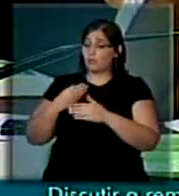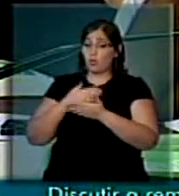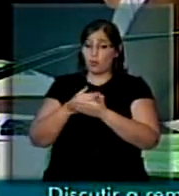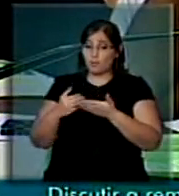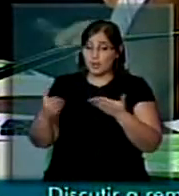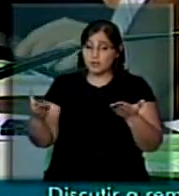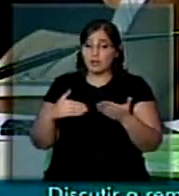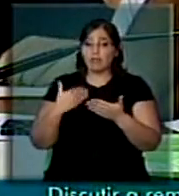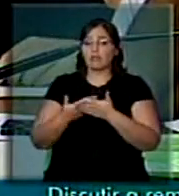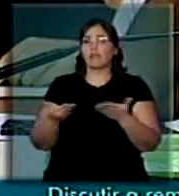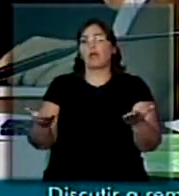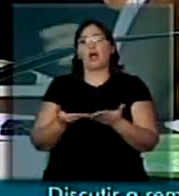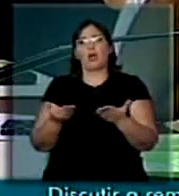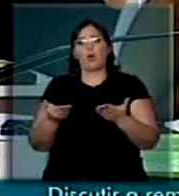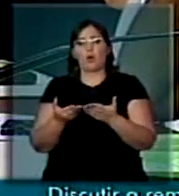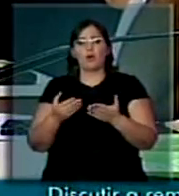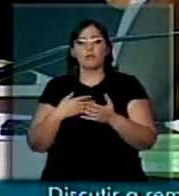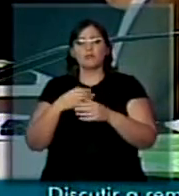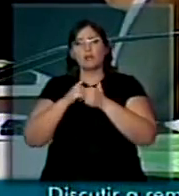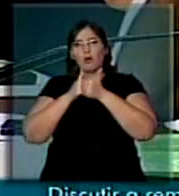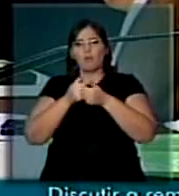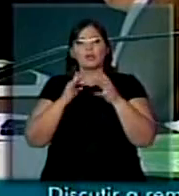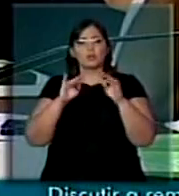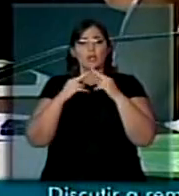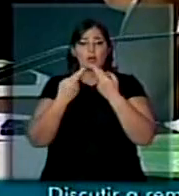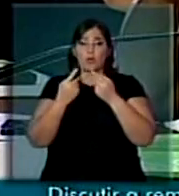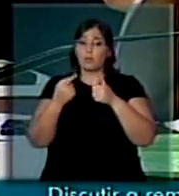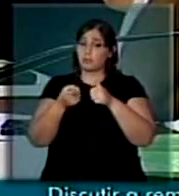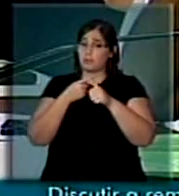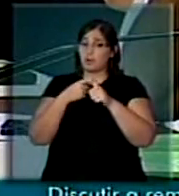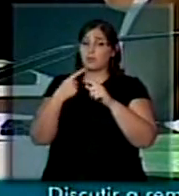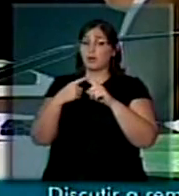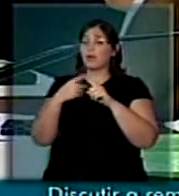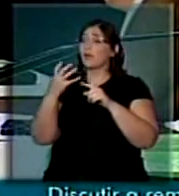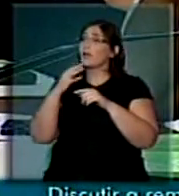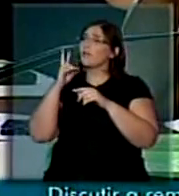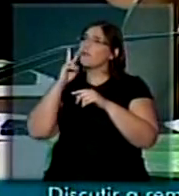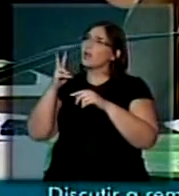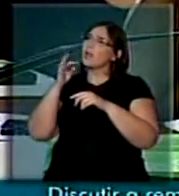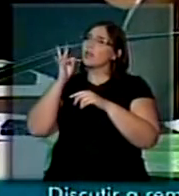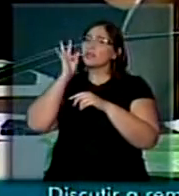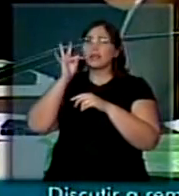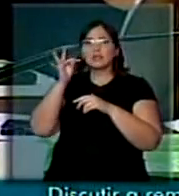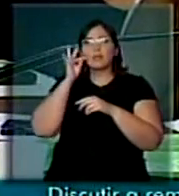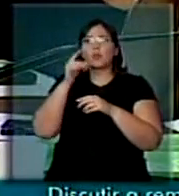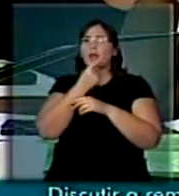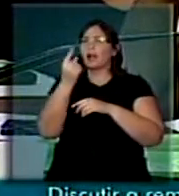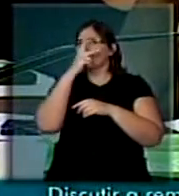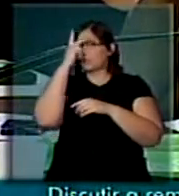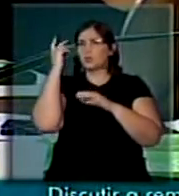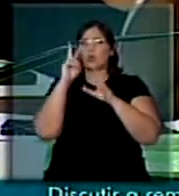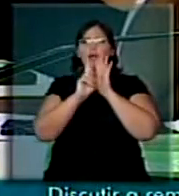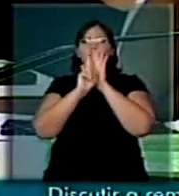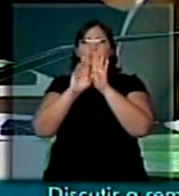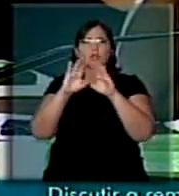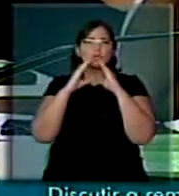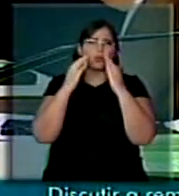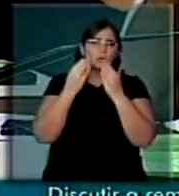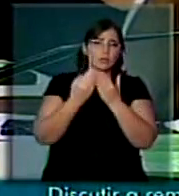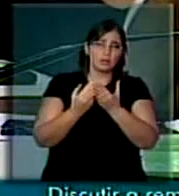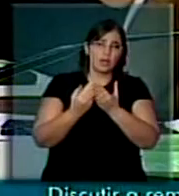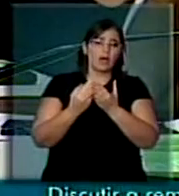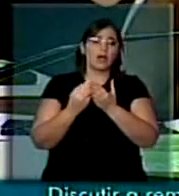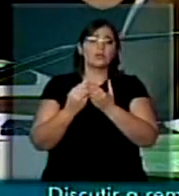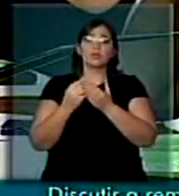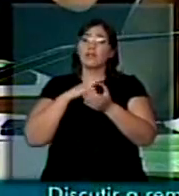valeu muito a pena. A gente está aqui, primeiro, para ouvir o relato de cada um dos representantes das comunidades, não só das comunidades duramente atingidas pelas